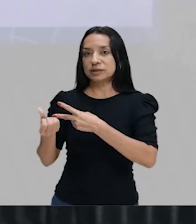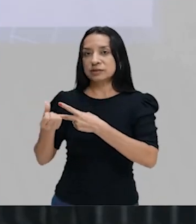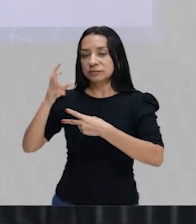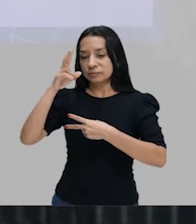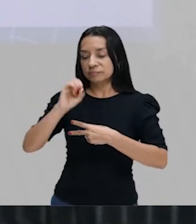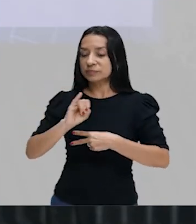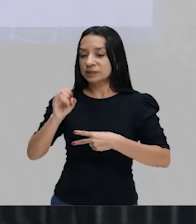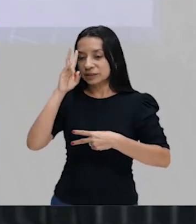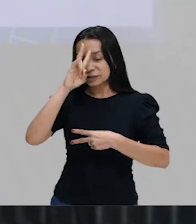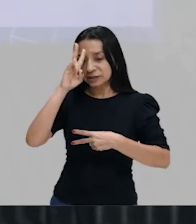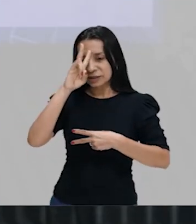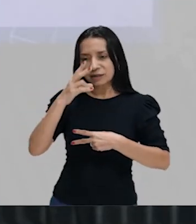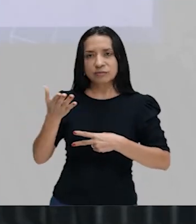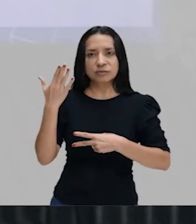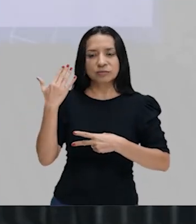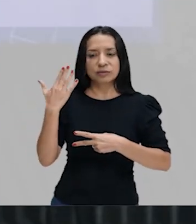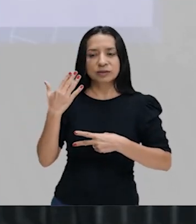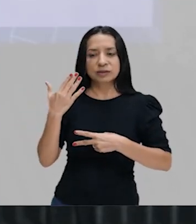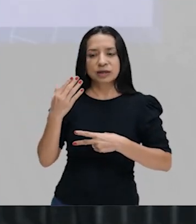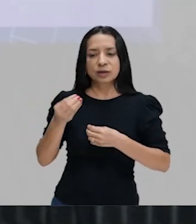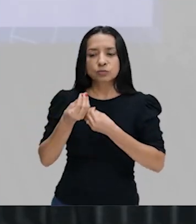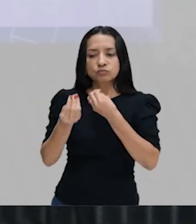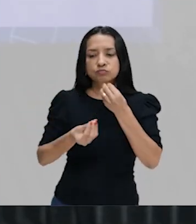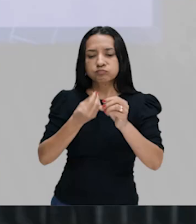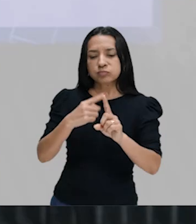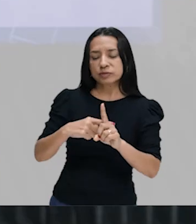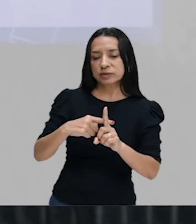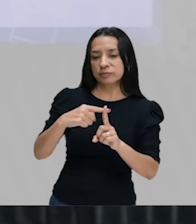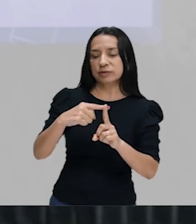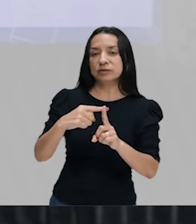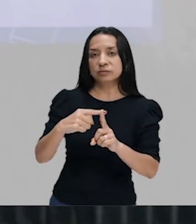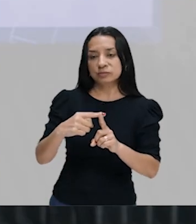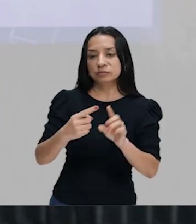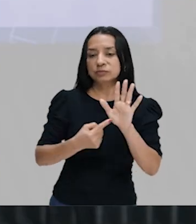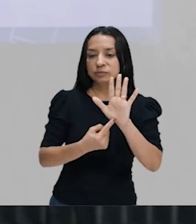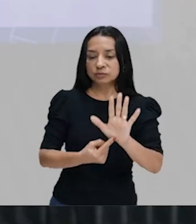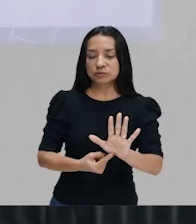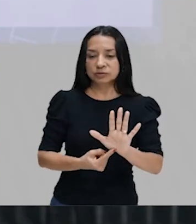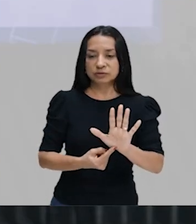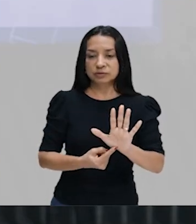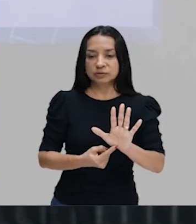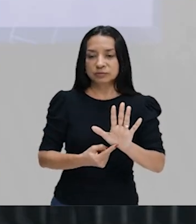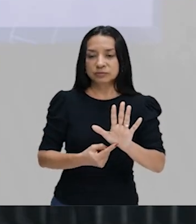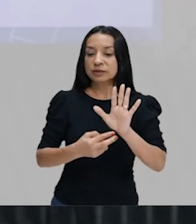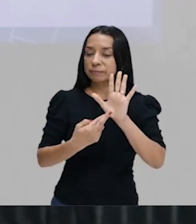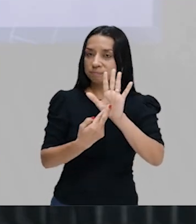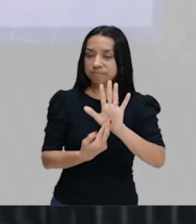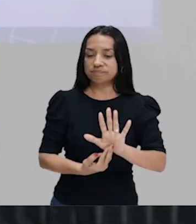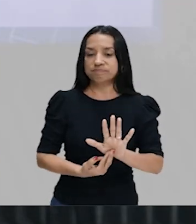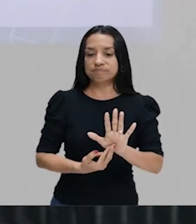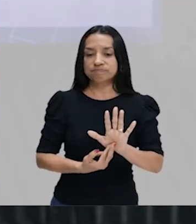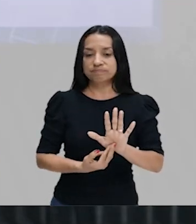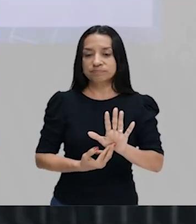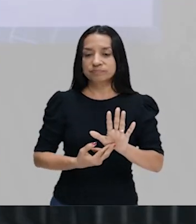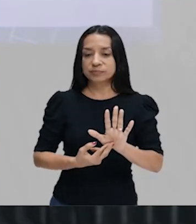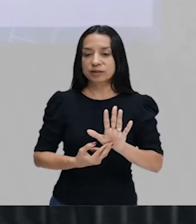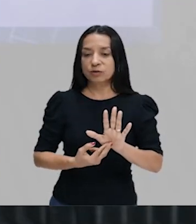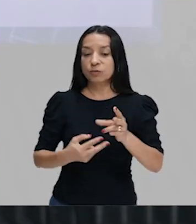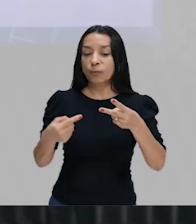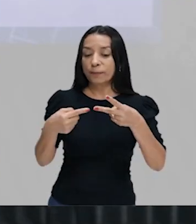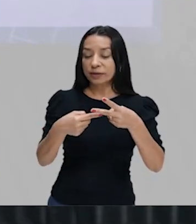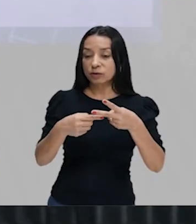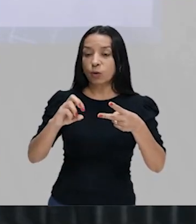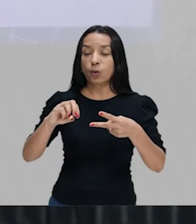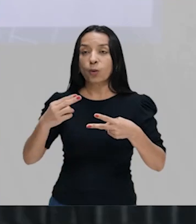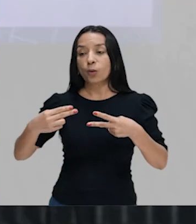lembra ainda há pouco a situação da temperatura, lá nós mostramos para você a representação com menor ou igual,